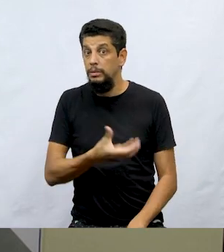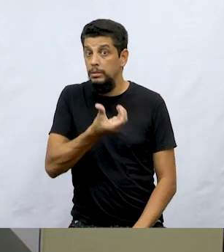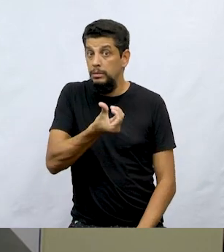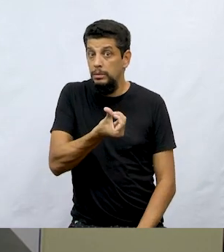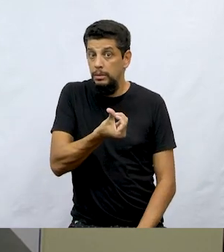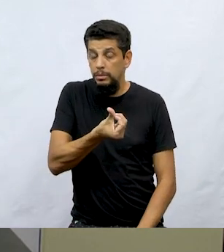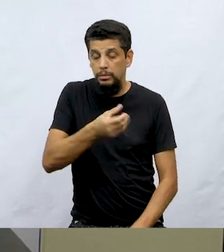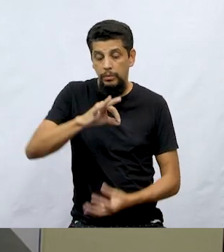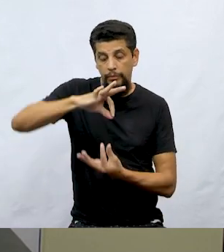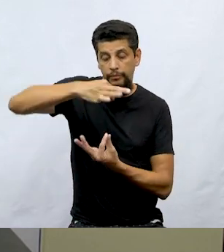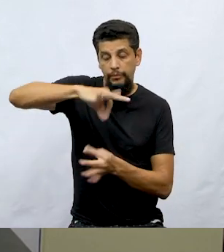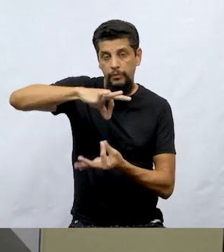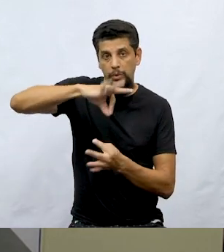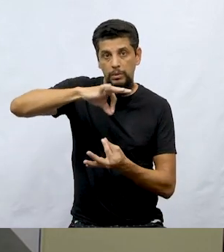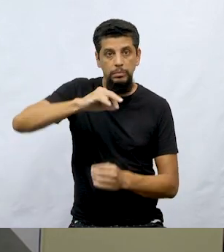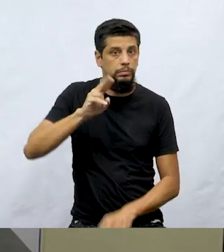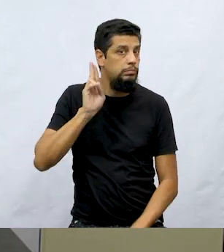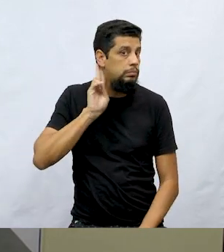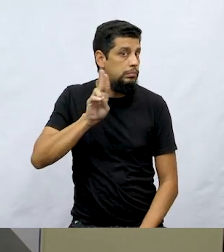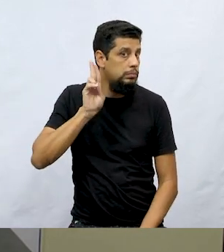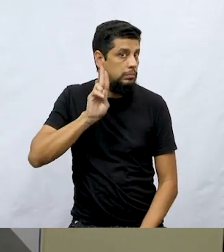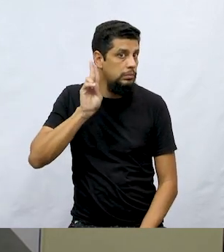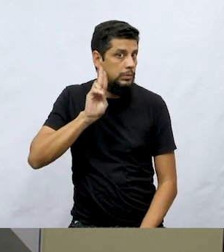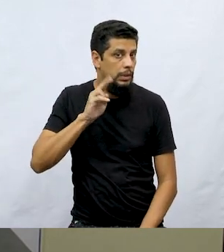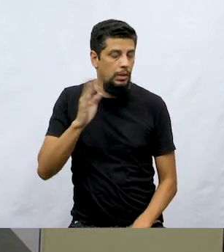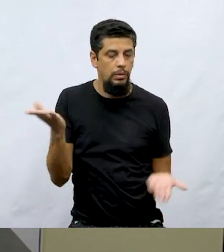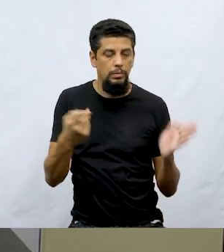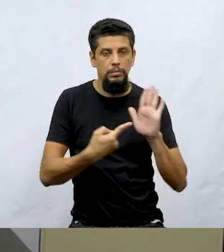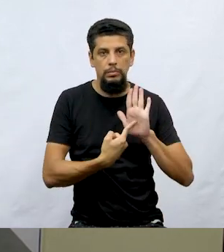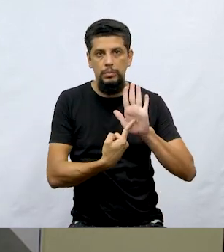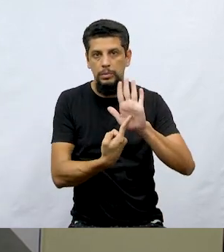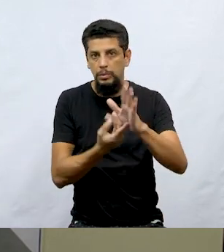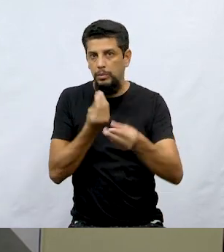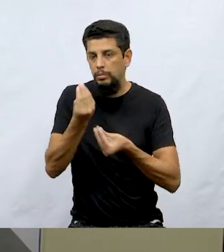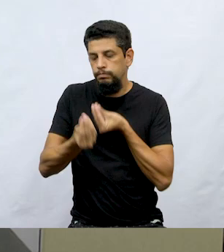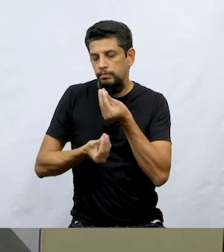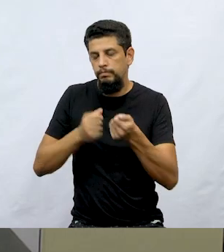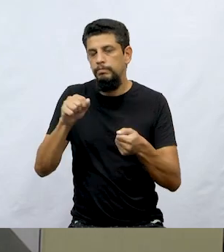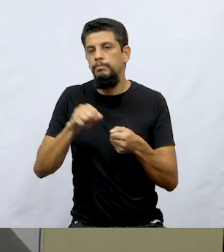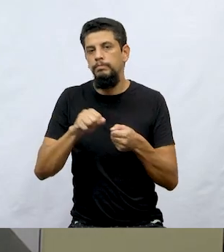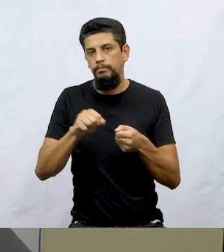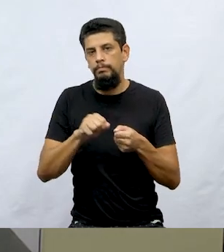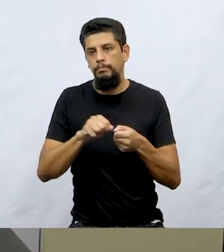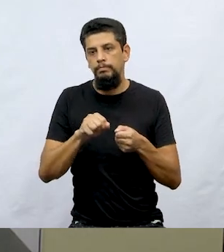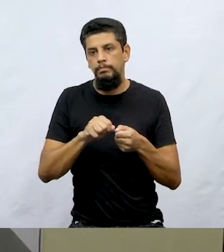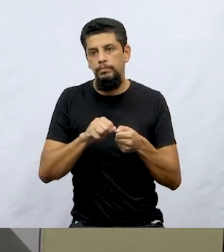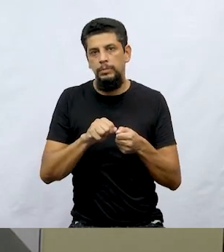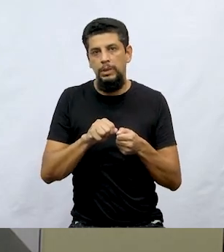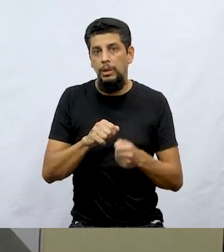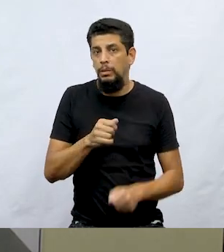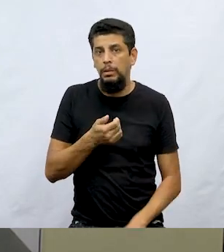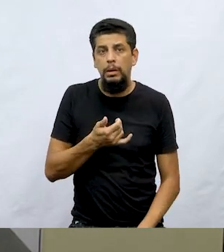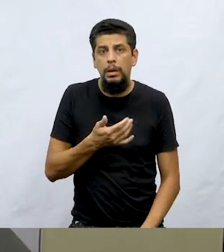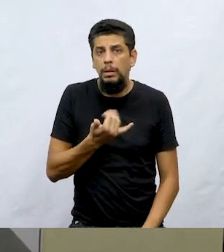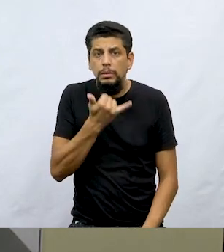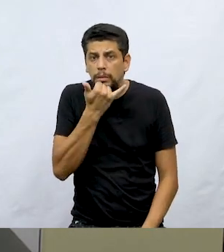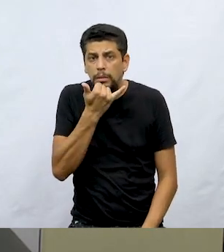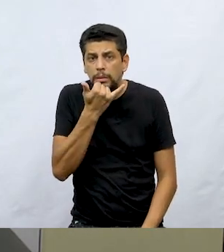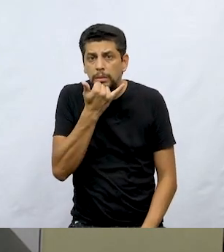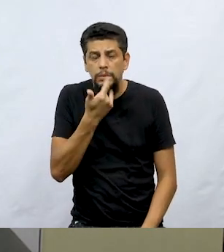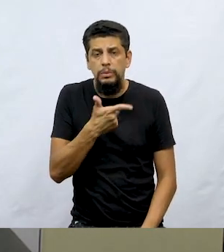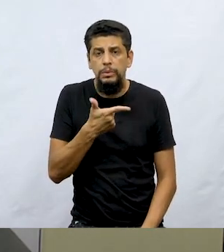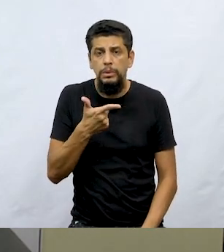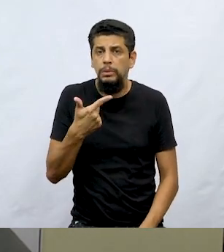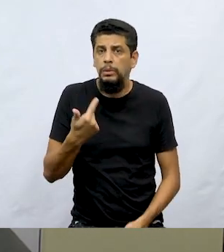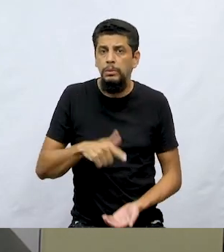sulfite. Vamos mostrar para eles como é que a gente vai fazer, professora? Digamos assim. Ah, não tem a folha de sulfite aqui